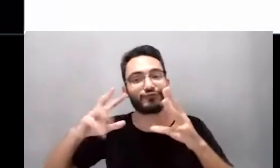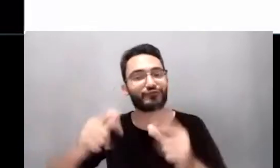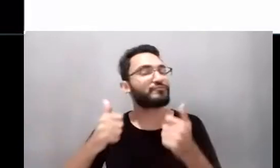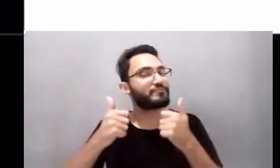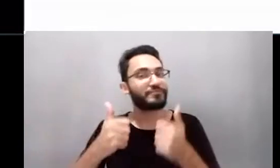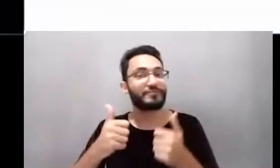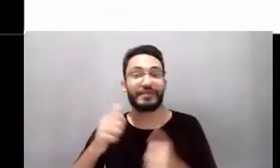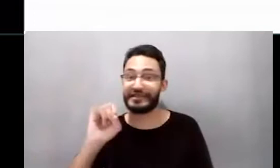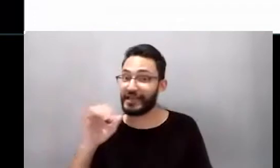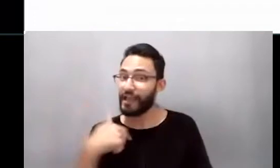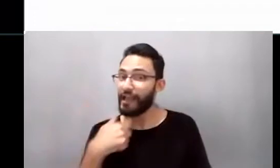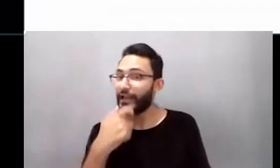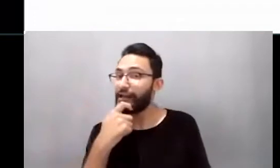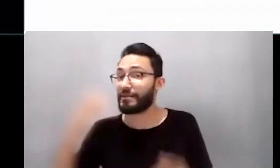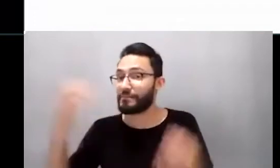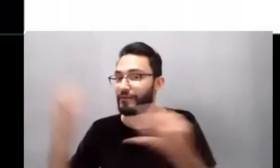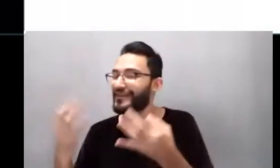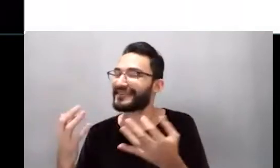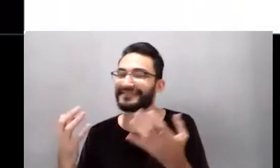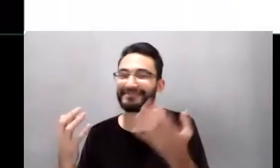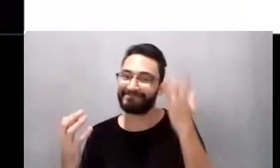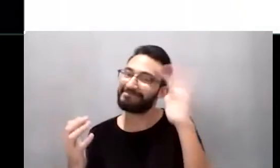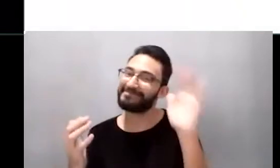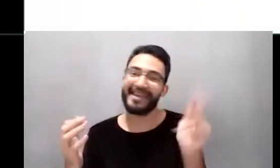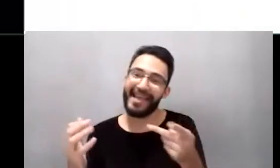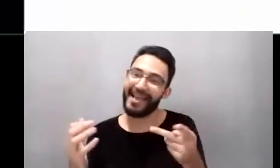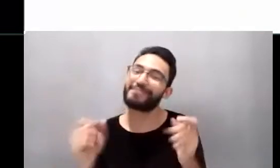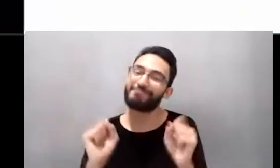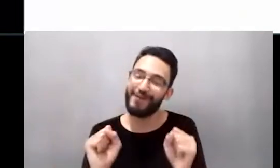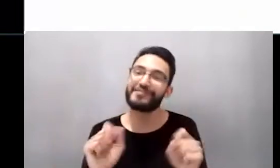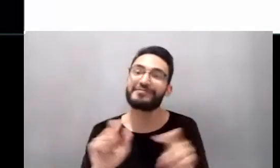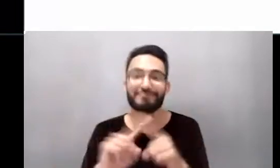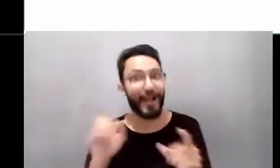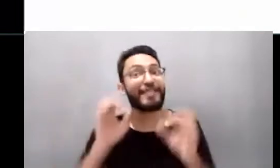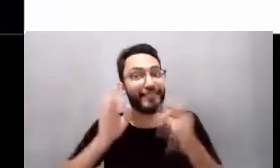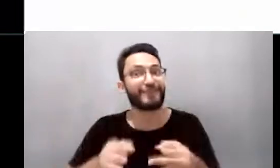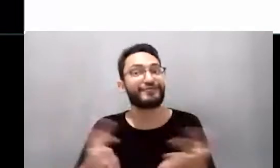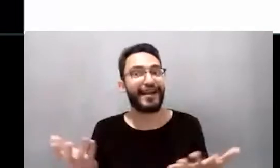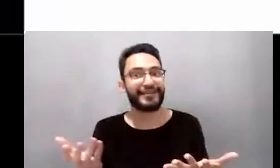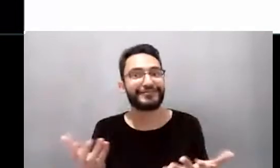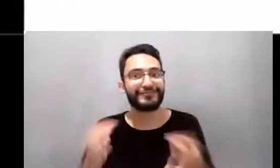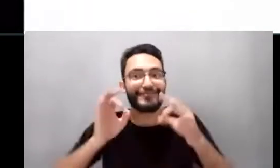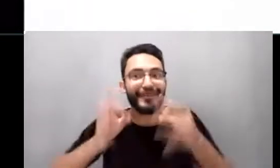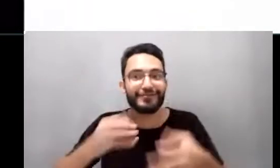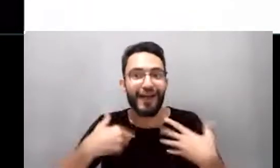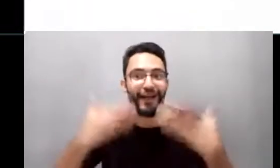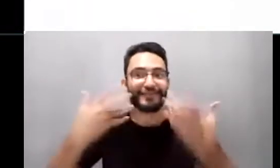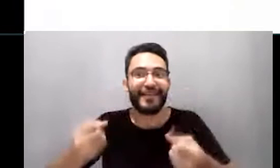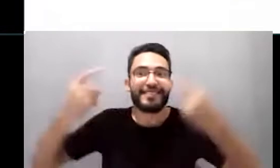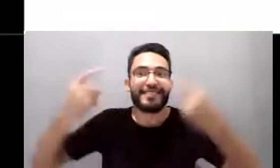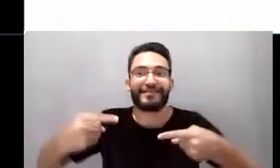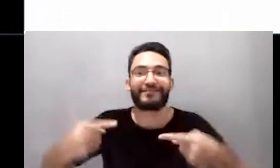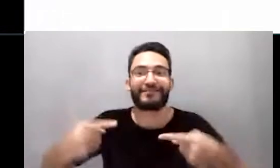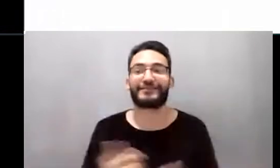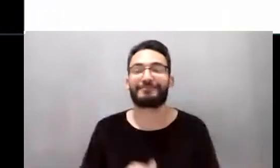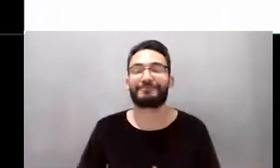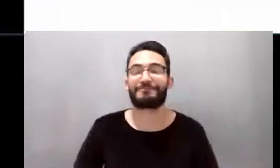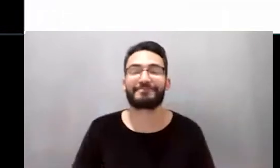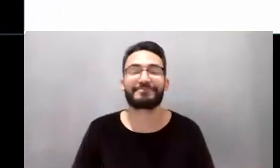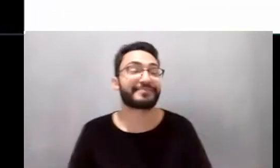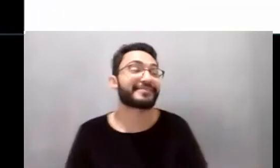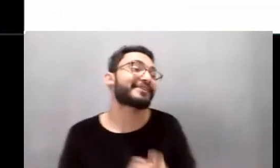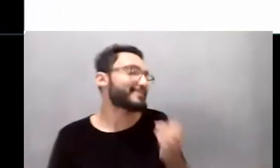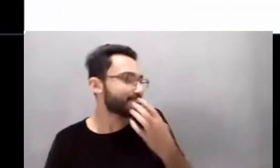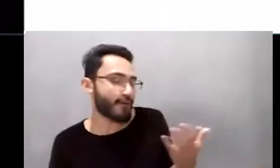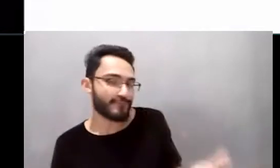né? Óbvio que não. Mas já foi, né? Deu certo. Mas deu certo. Bom, trazendo um pouquinho aqui,